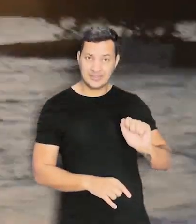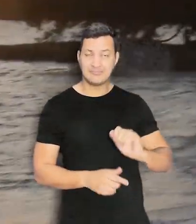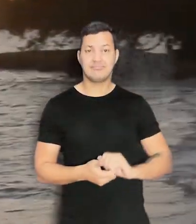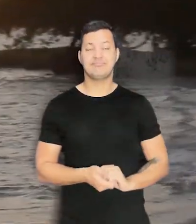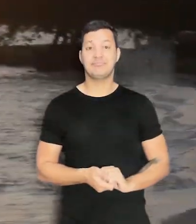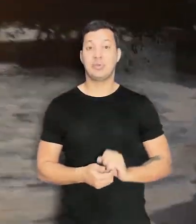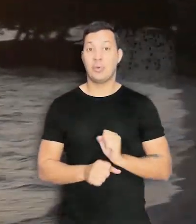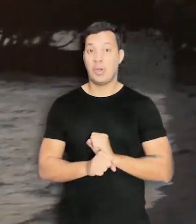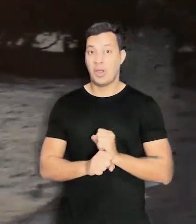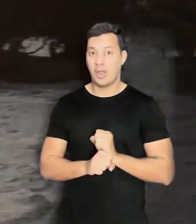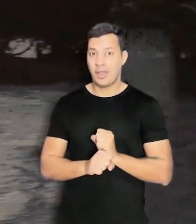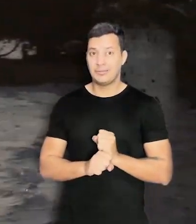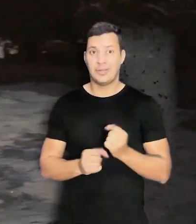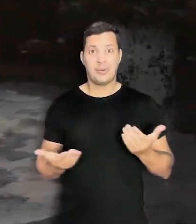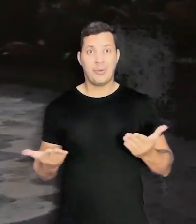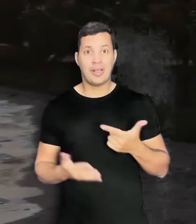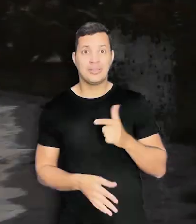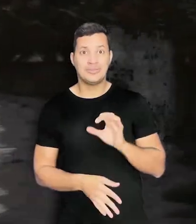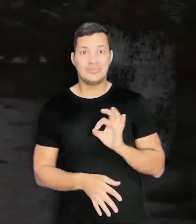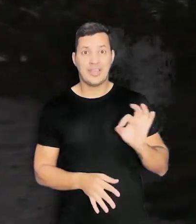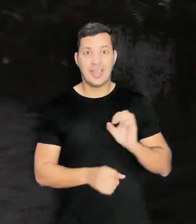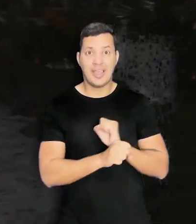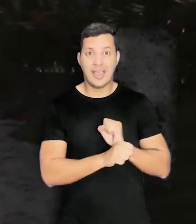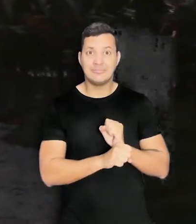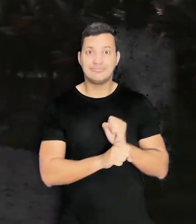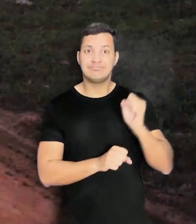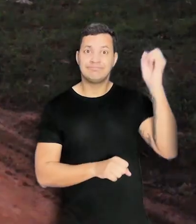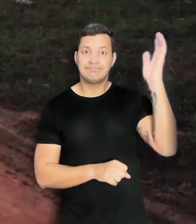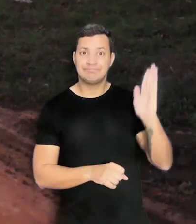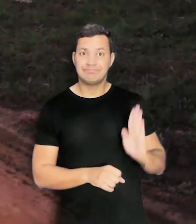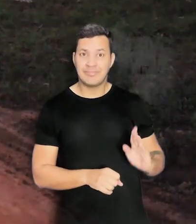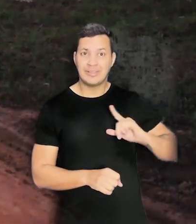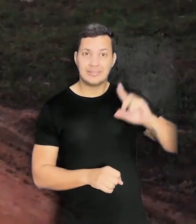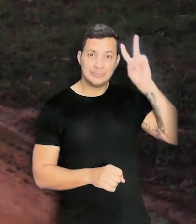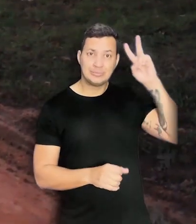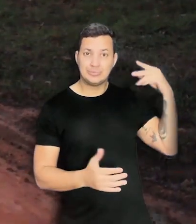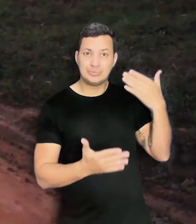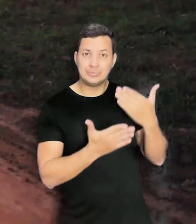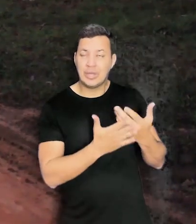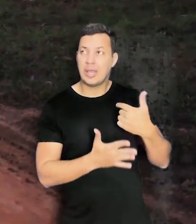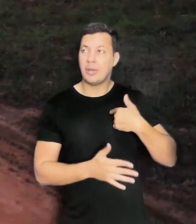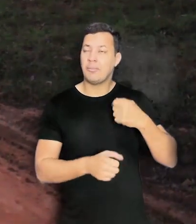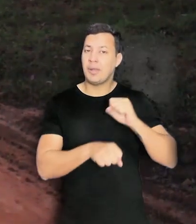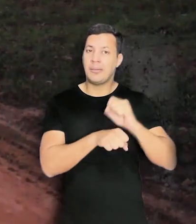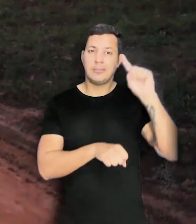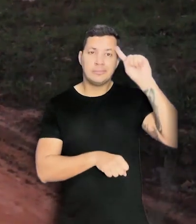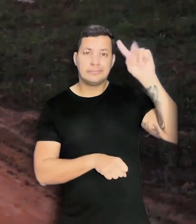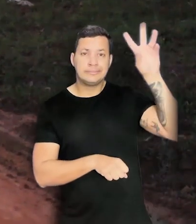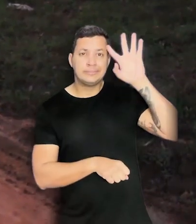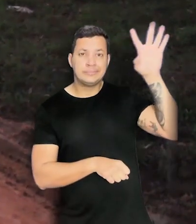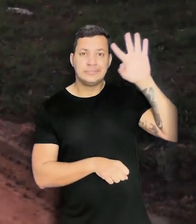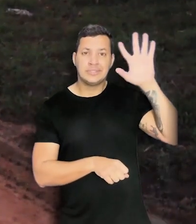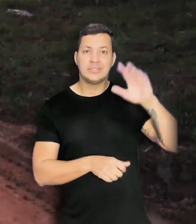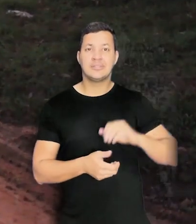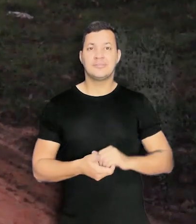No ano do bicentenário da independência do Brasil, isso começou a me intrigar.